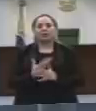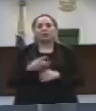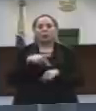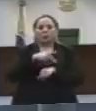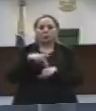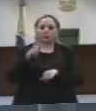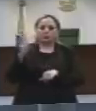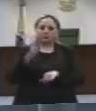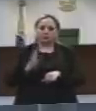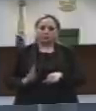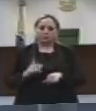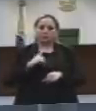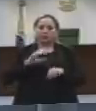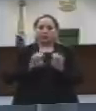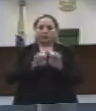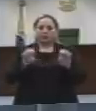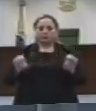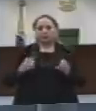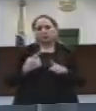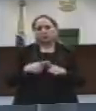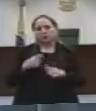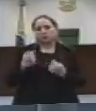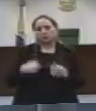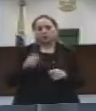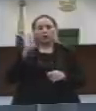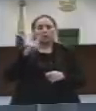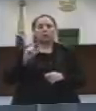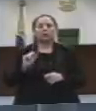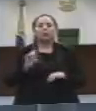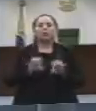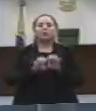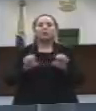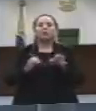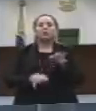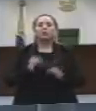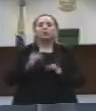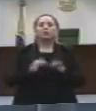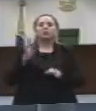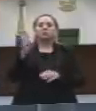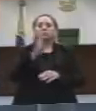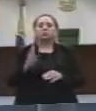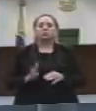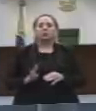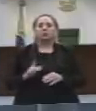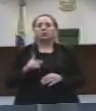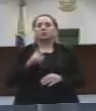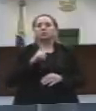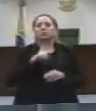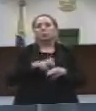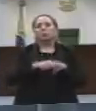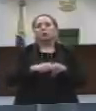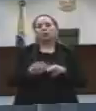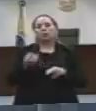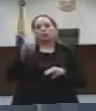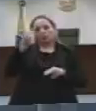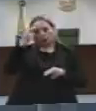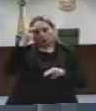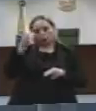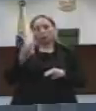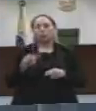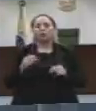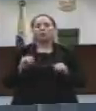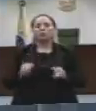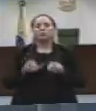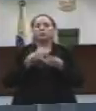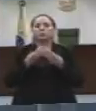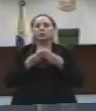ser a estrutura porque é vital também lembrar que a estrutura jurídica Brasileira advém de uma cultura judaico cristã e isso é histórico e